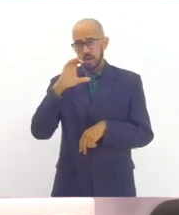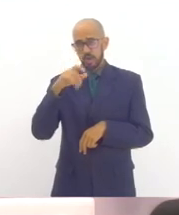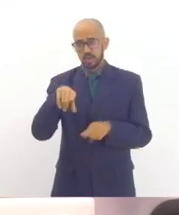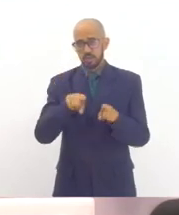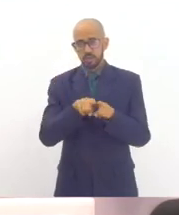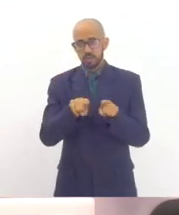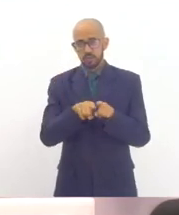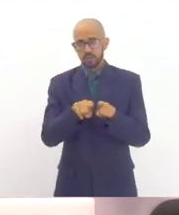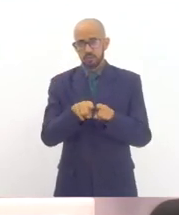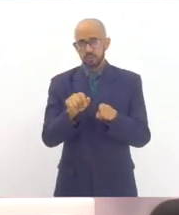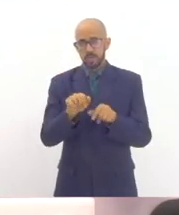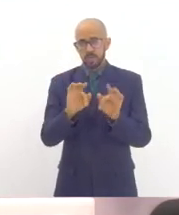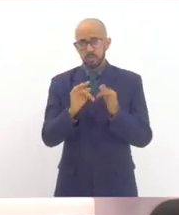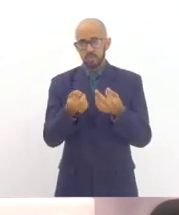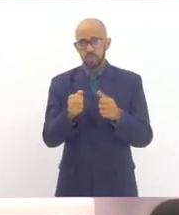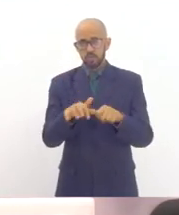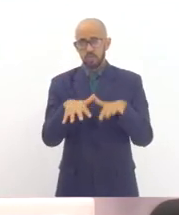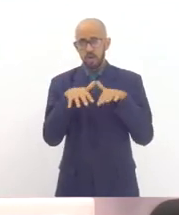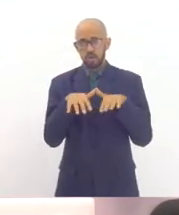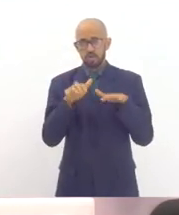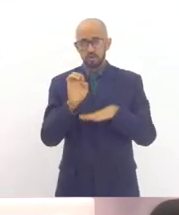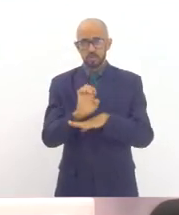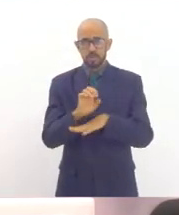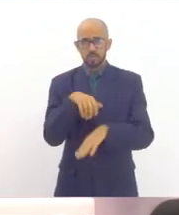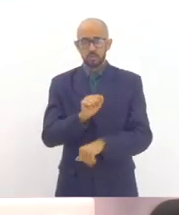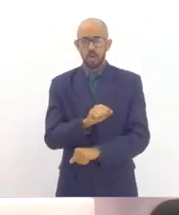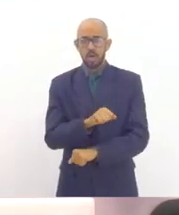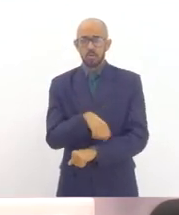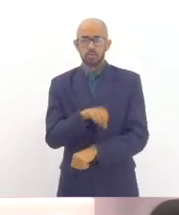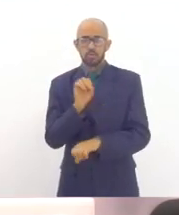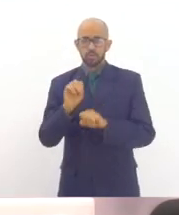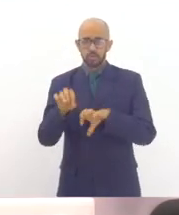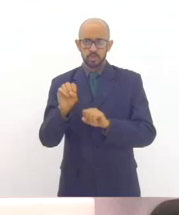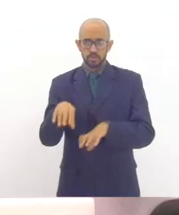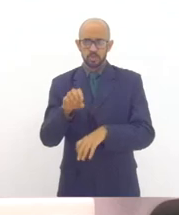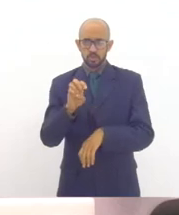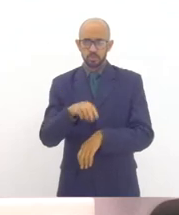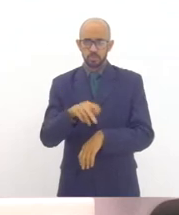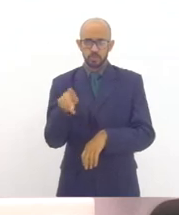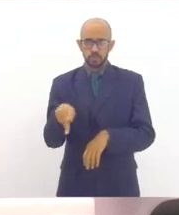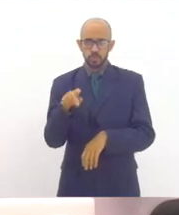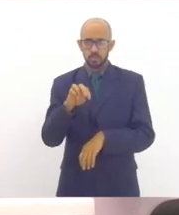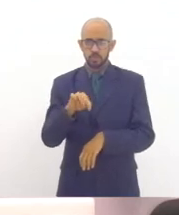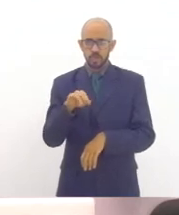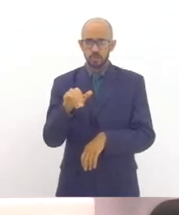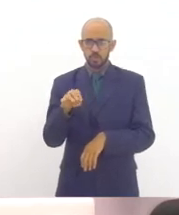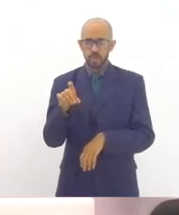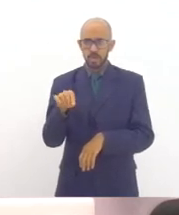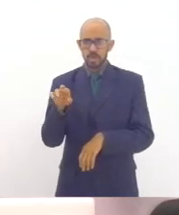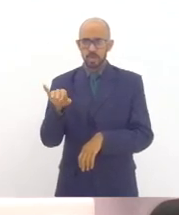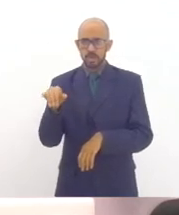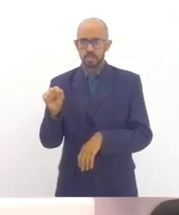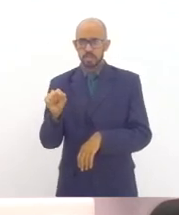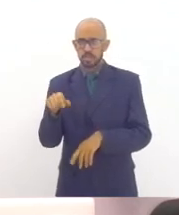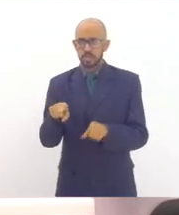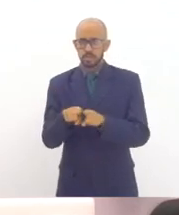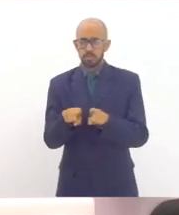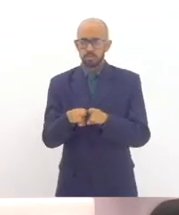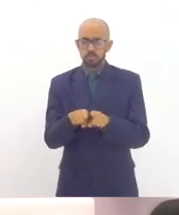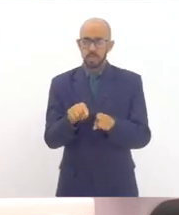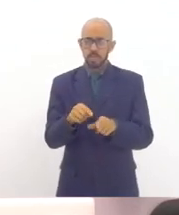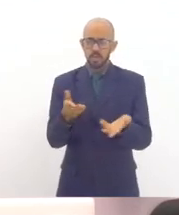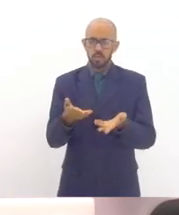do Fórum Estadual de Educação, através do professor Madureira, que está online junto conosco. E abrindo o debate, eu passo